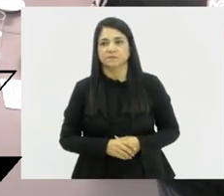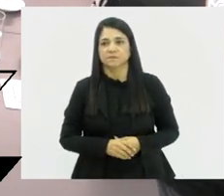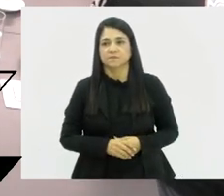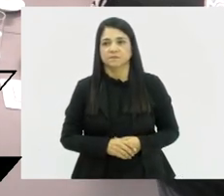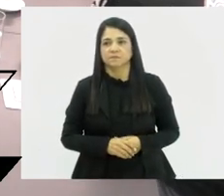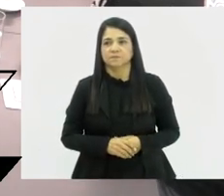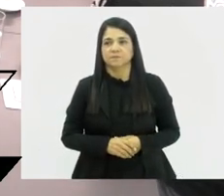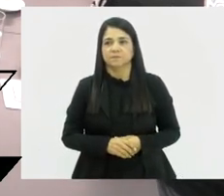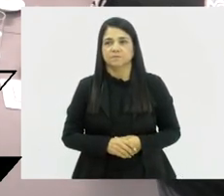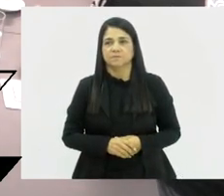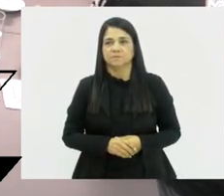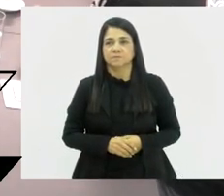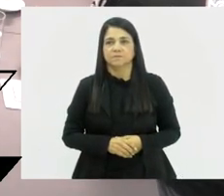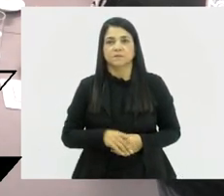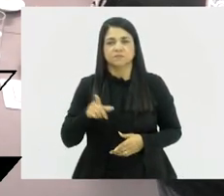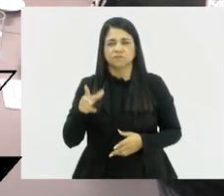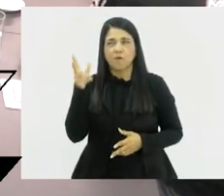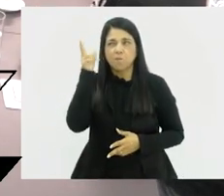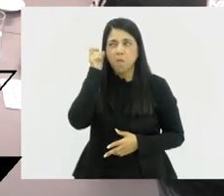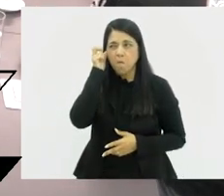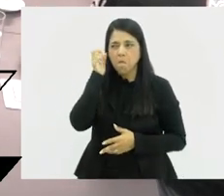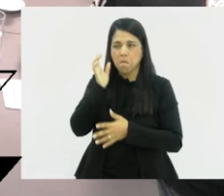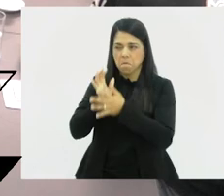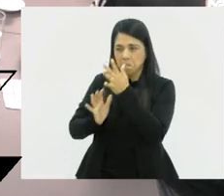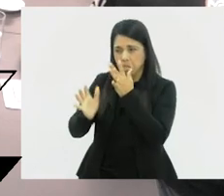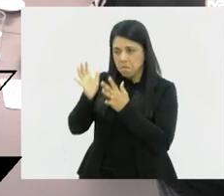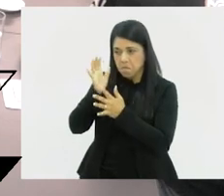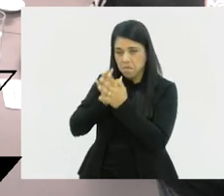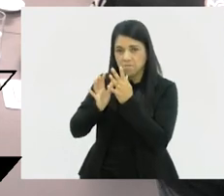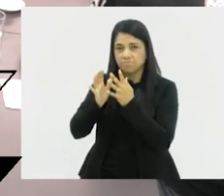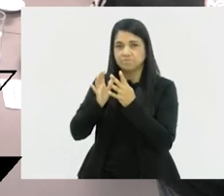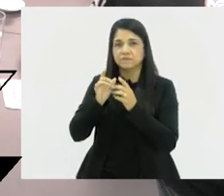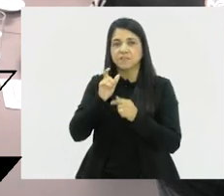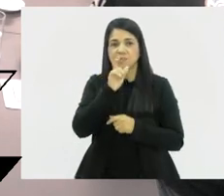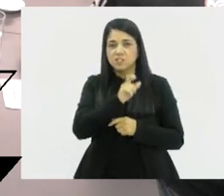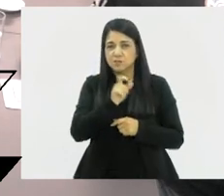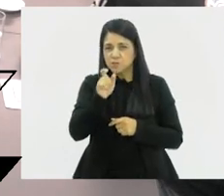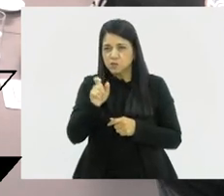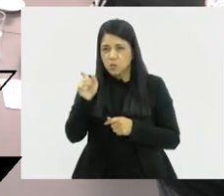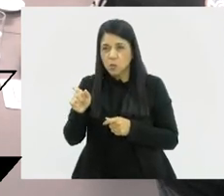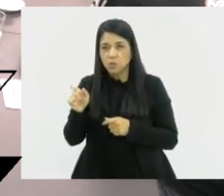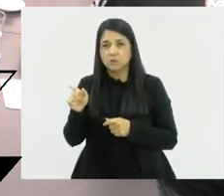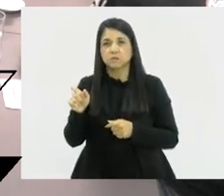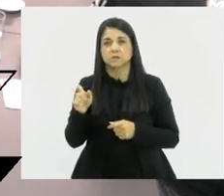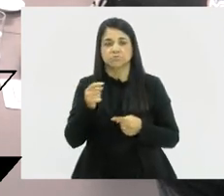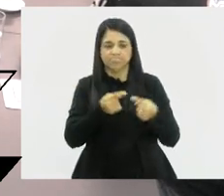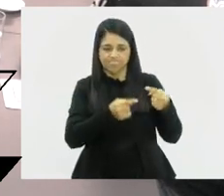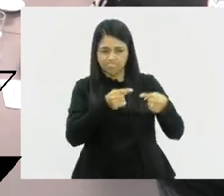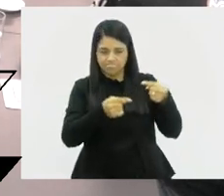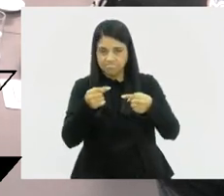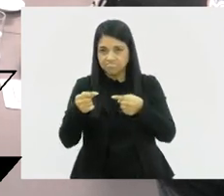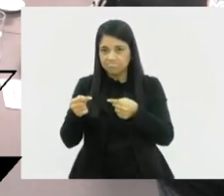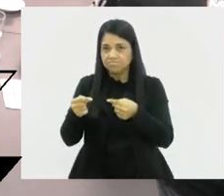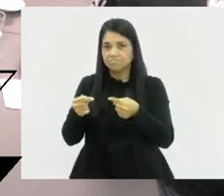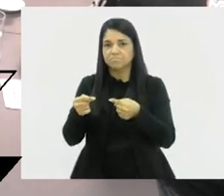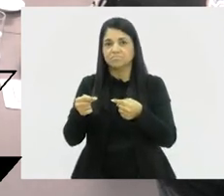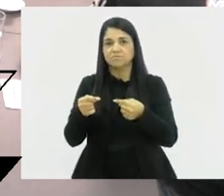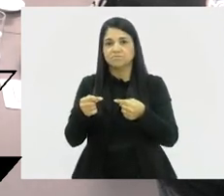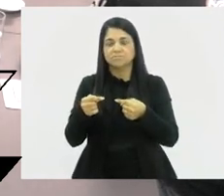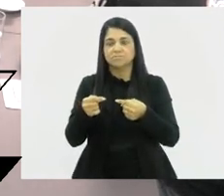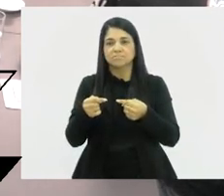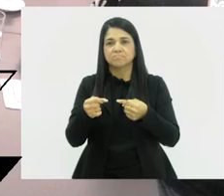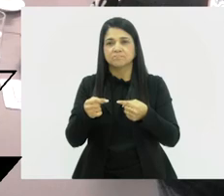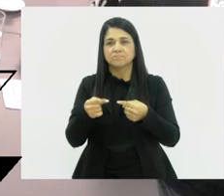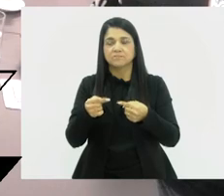a gente vai escutando as pessoas que estão envolvidas na causa, e você vai fazendo